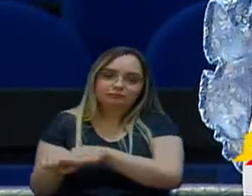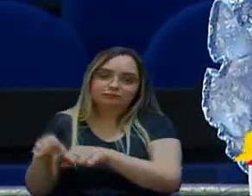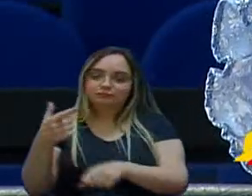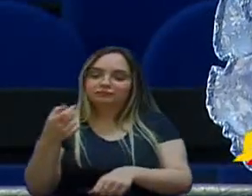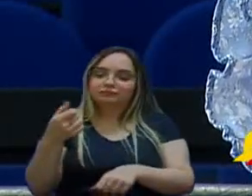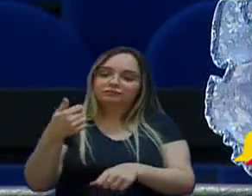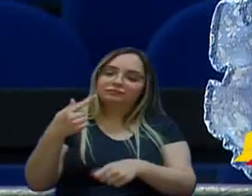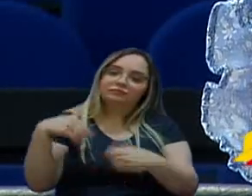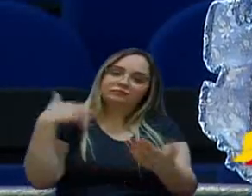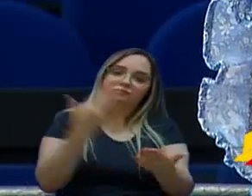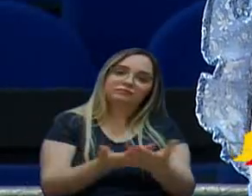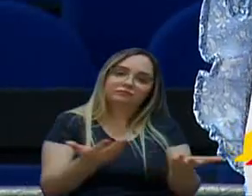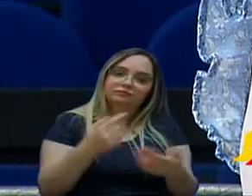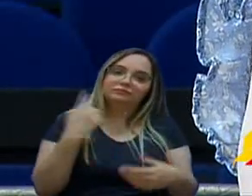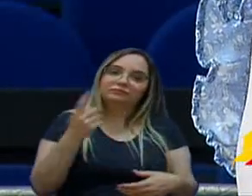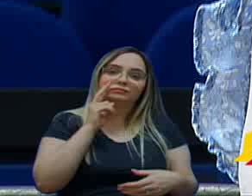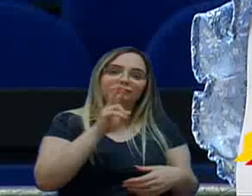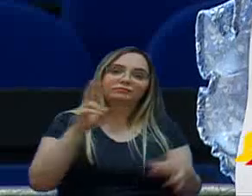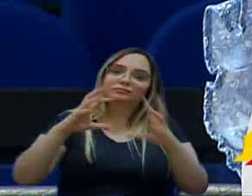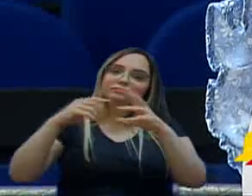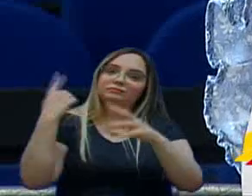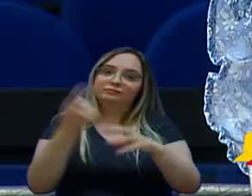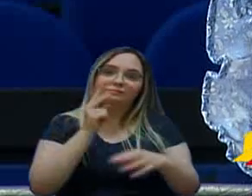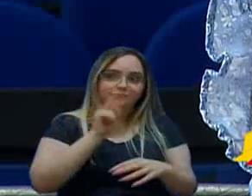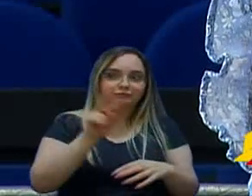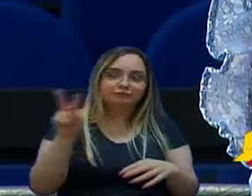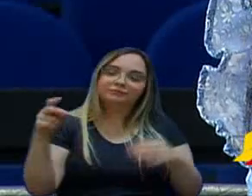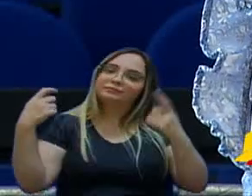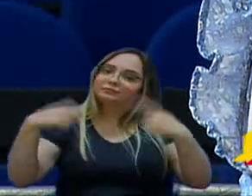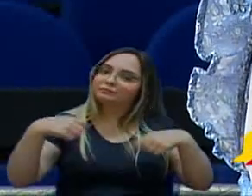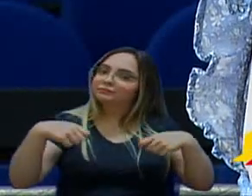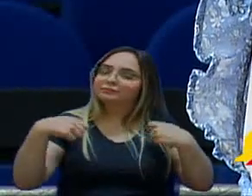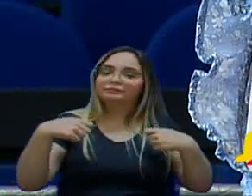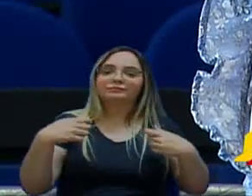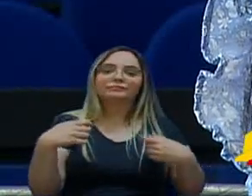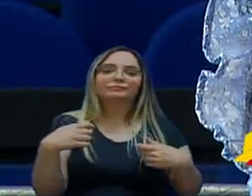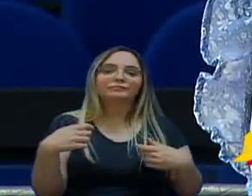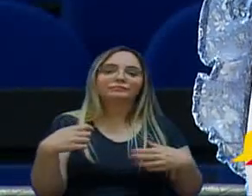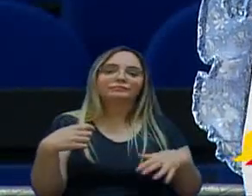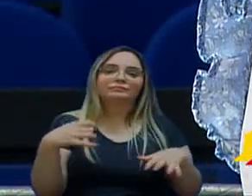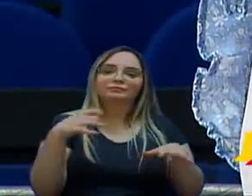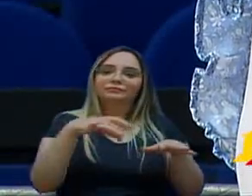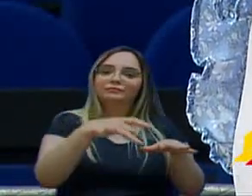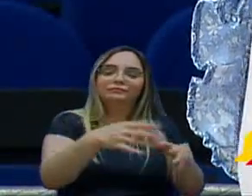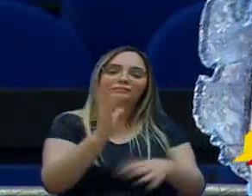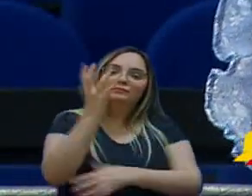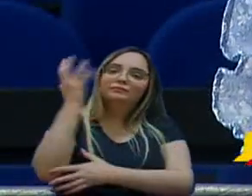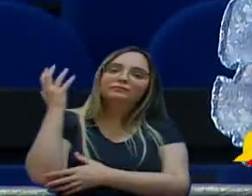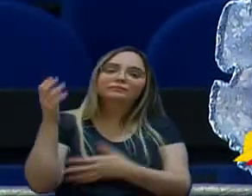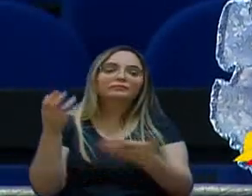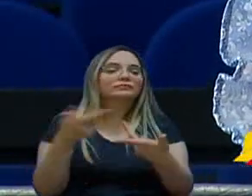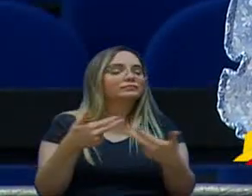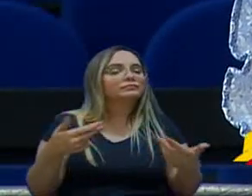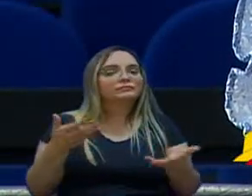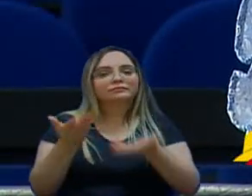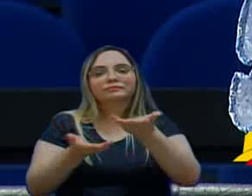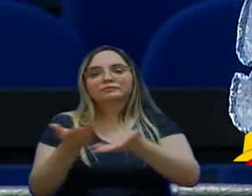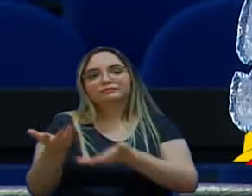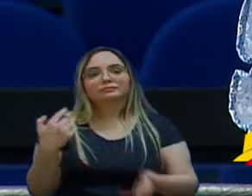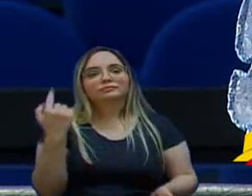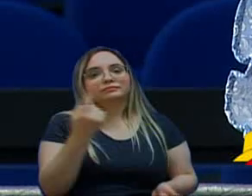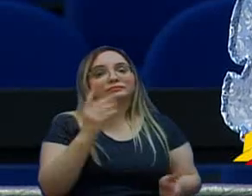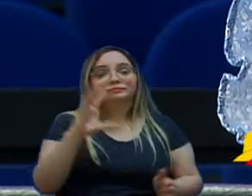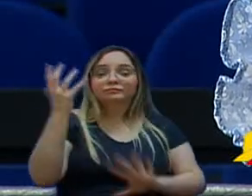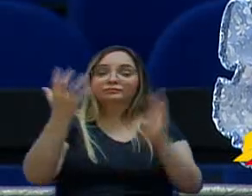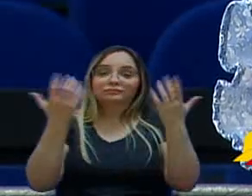gente assiste no planeta hoje, vereador Silvano, a gente precisa plantar árvores. Teve acontecimentos terríveis aí